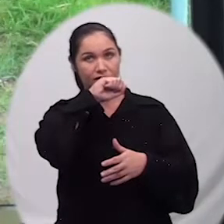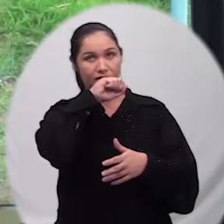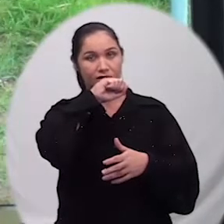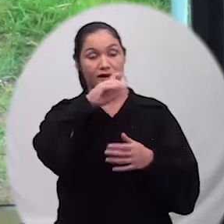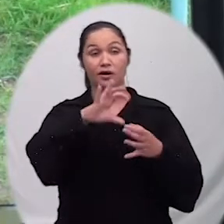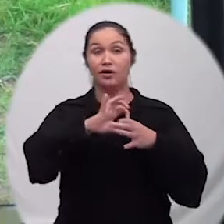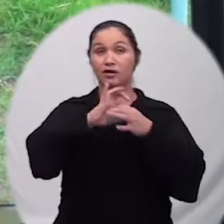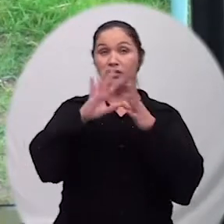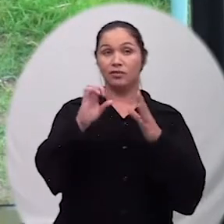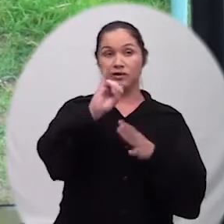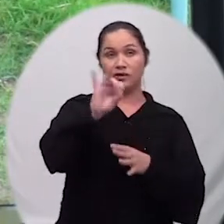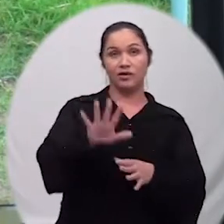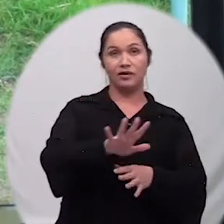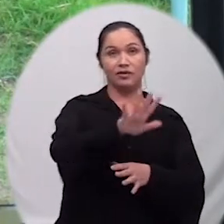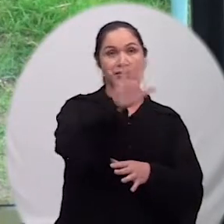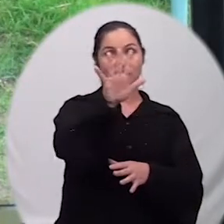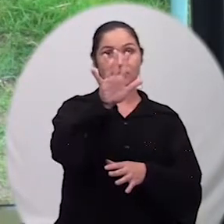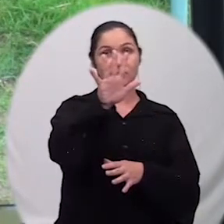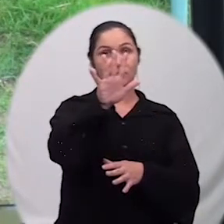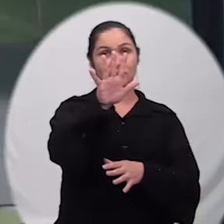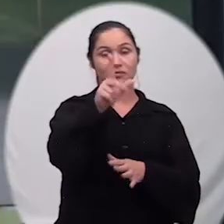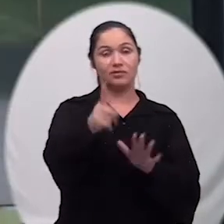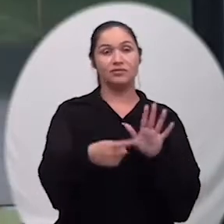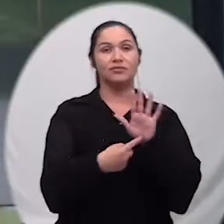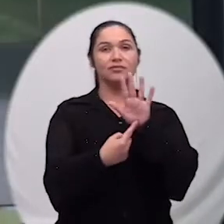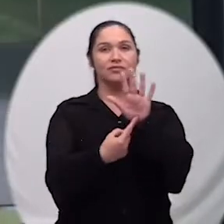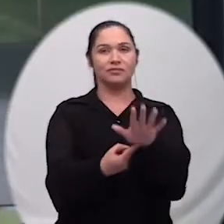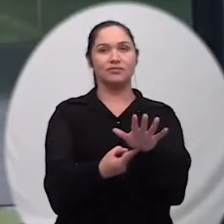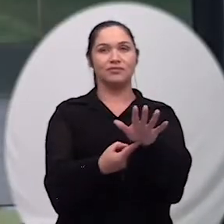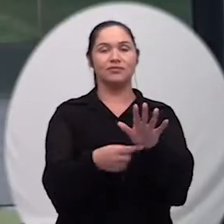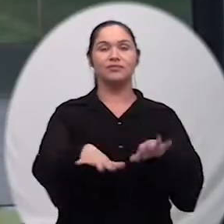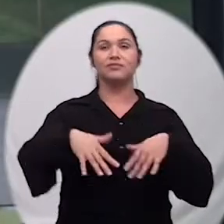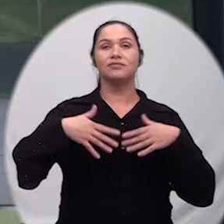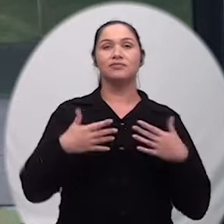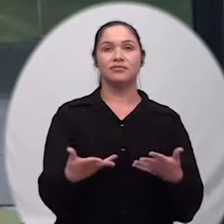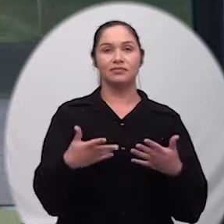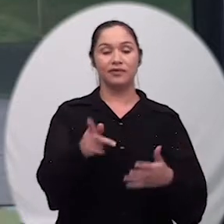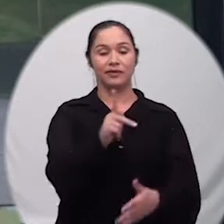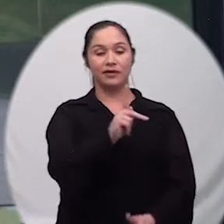né? Ainda fazendo dedinho para baixo, olha lá, tadinha. Então, senhor presidente,